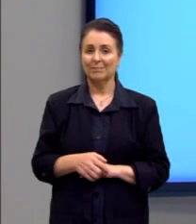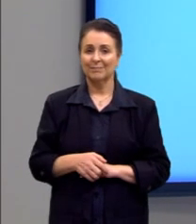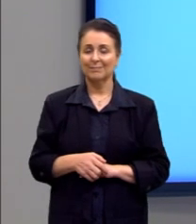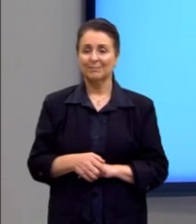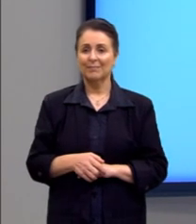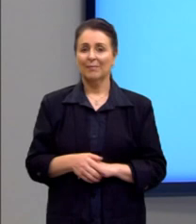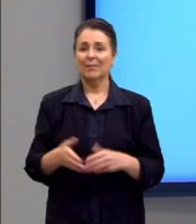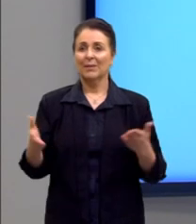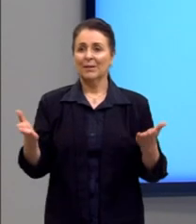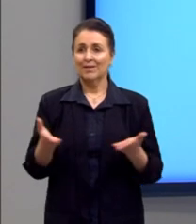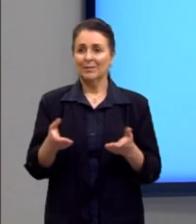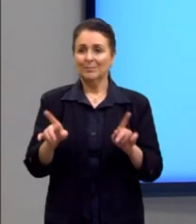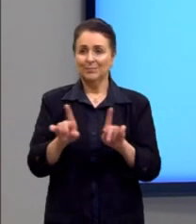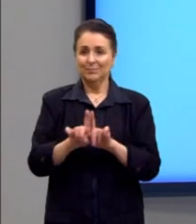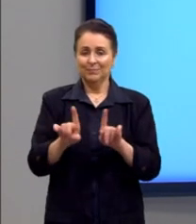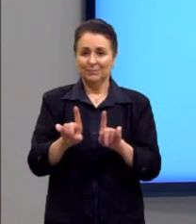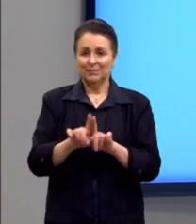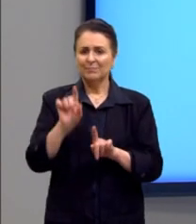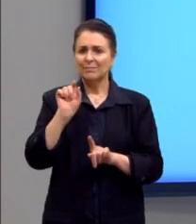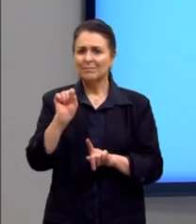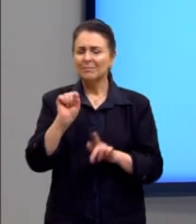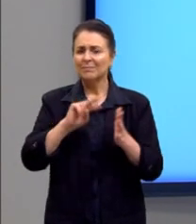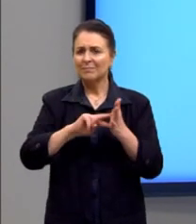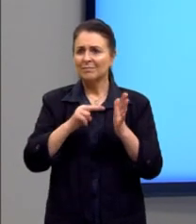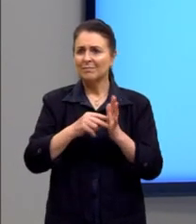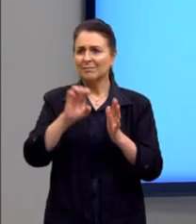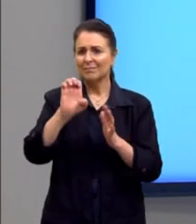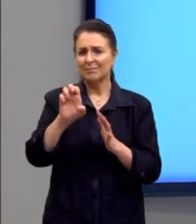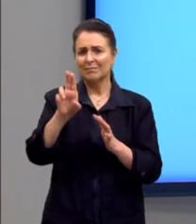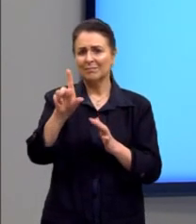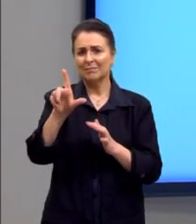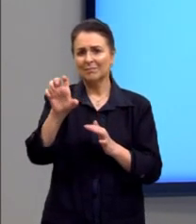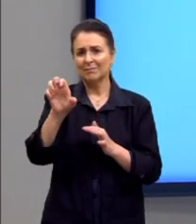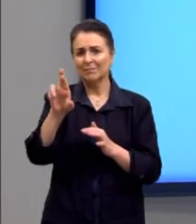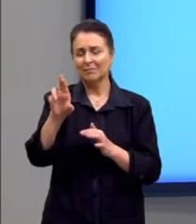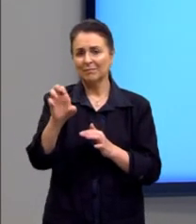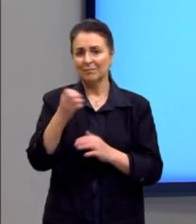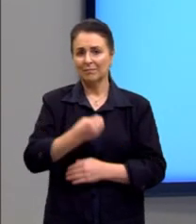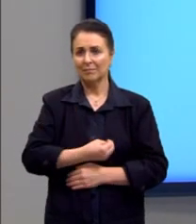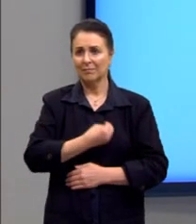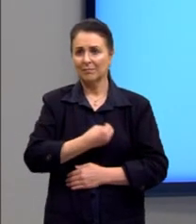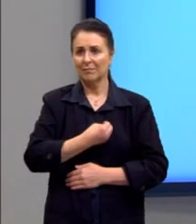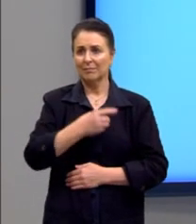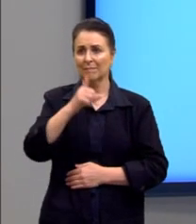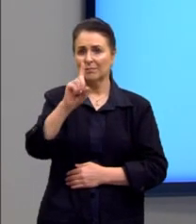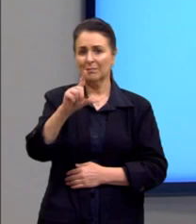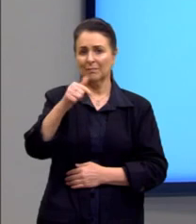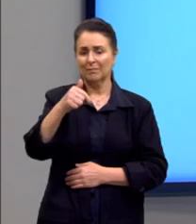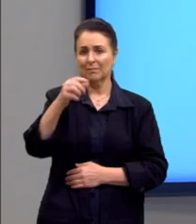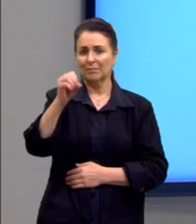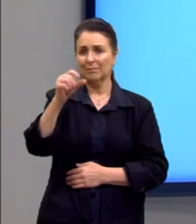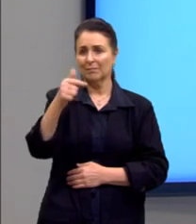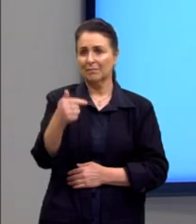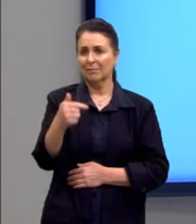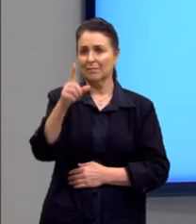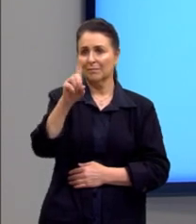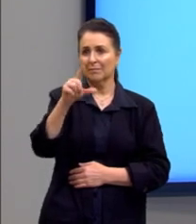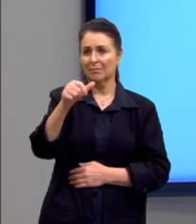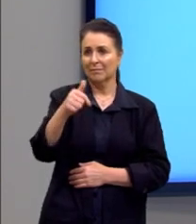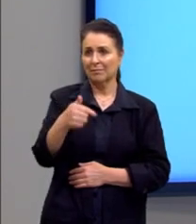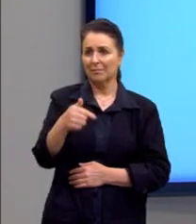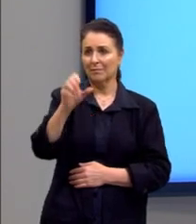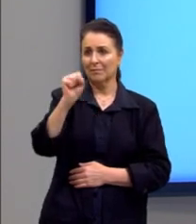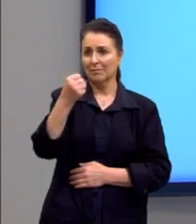e aqui brevemente então Quem foi Leonardo other Ele viveu entre 1.707 e